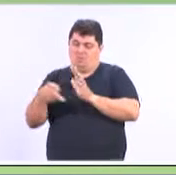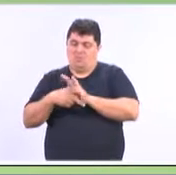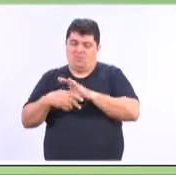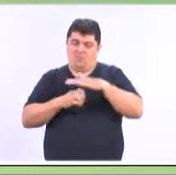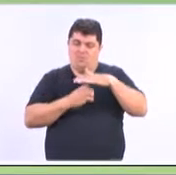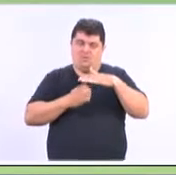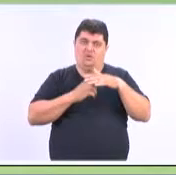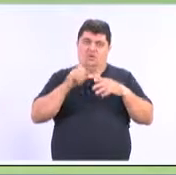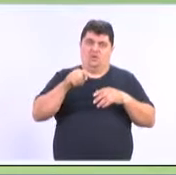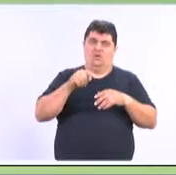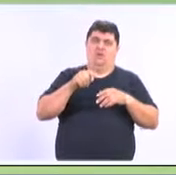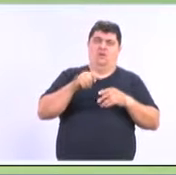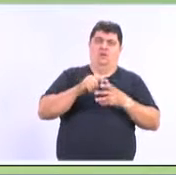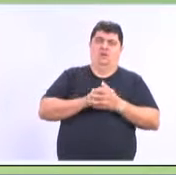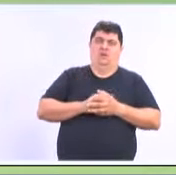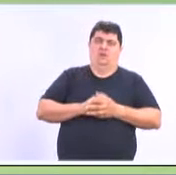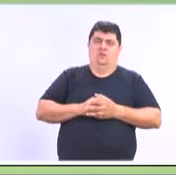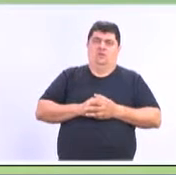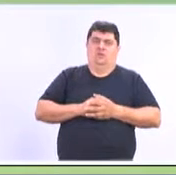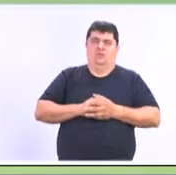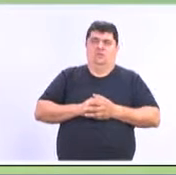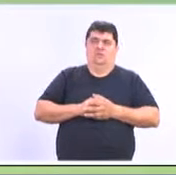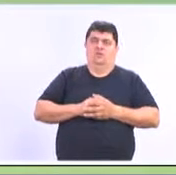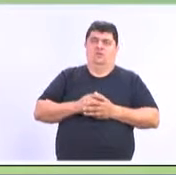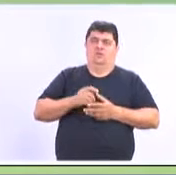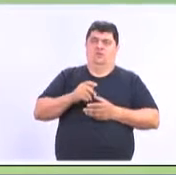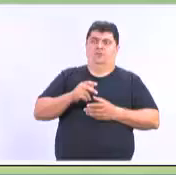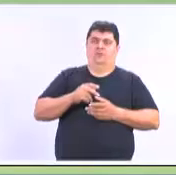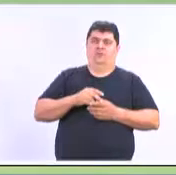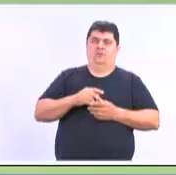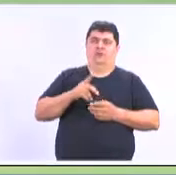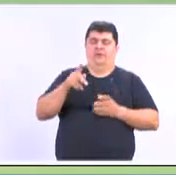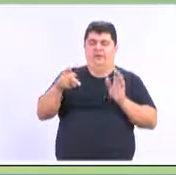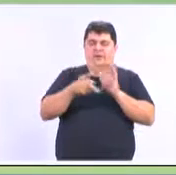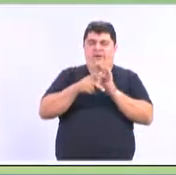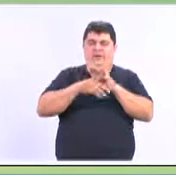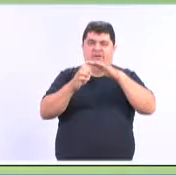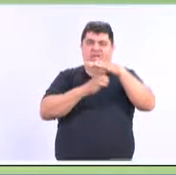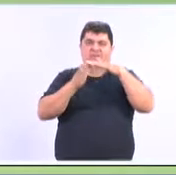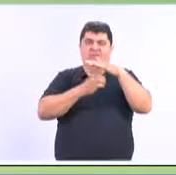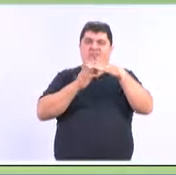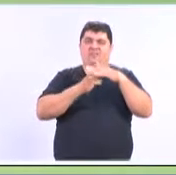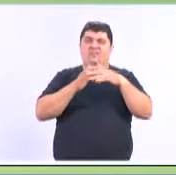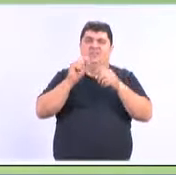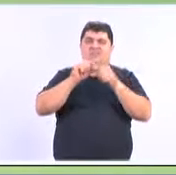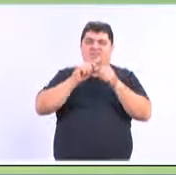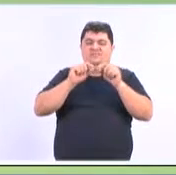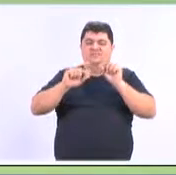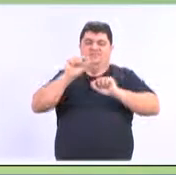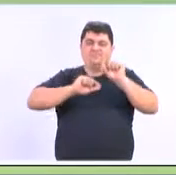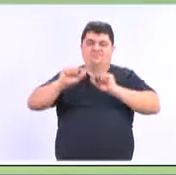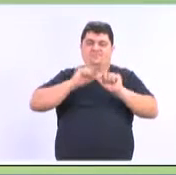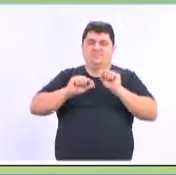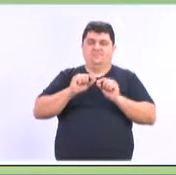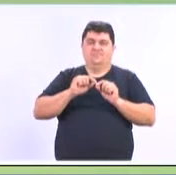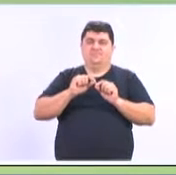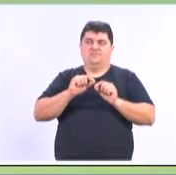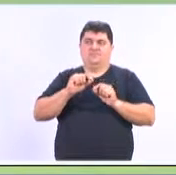ele vai ser o quê? Relacionado às atividades, diretamente relacionado às atividades operacionais das empresas, ele vai ser